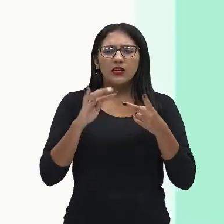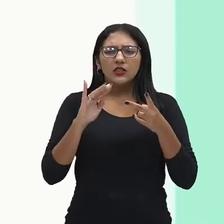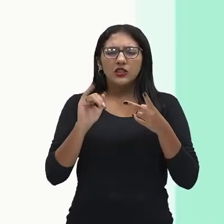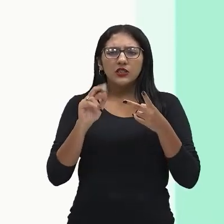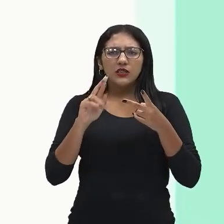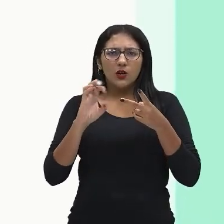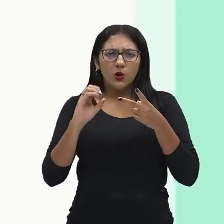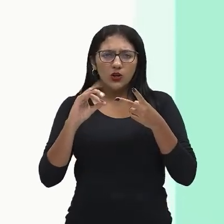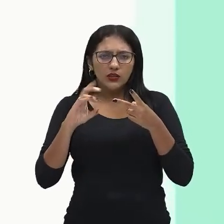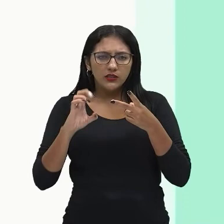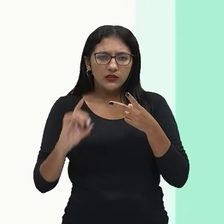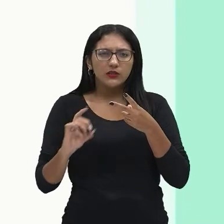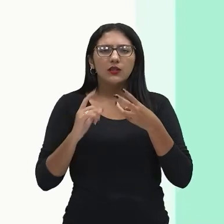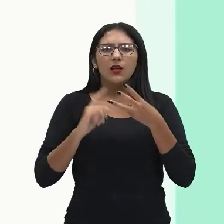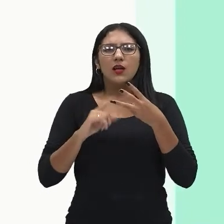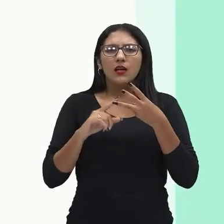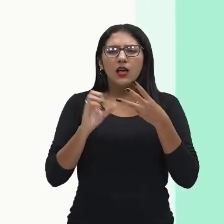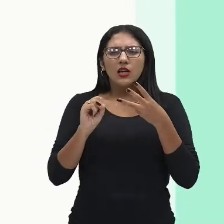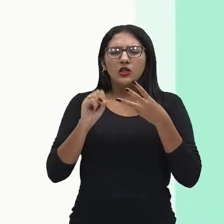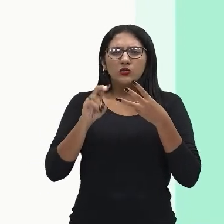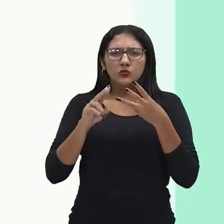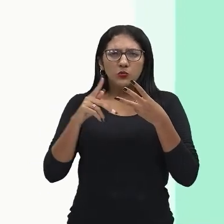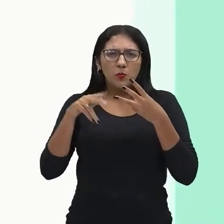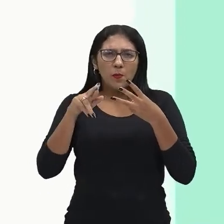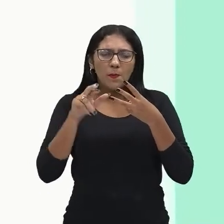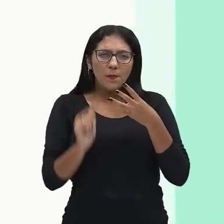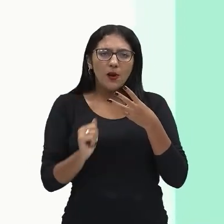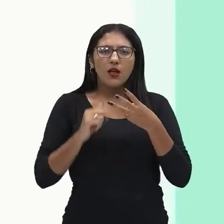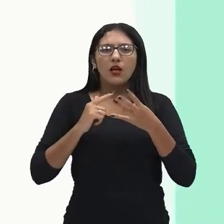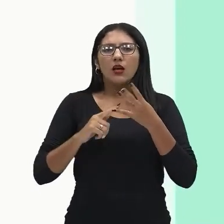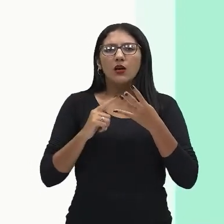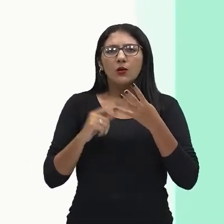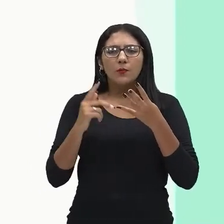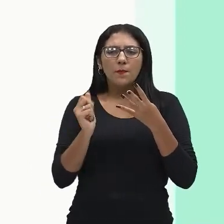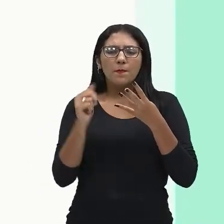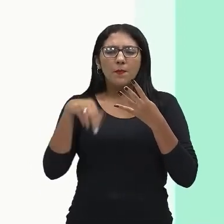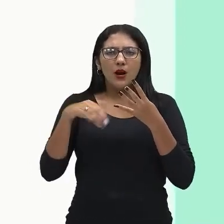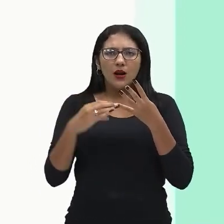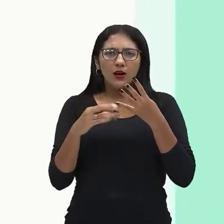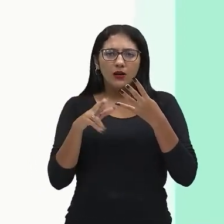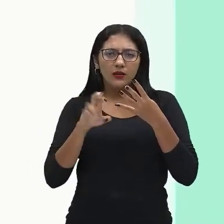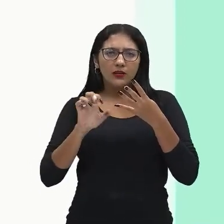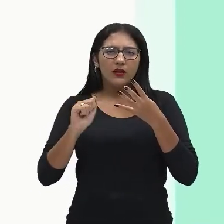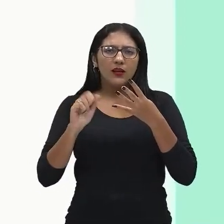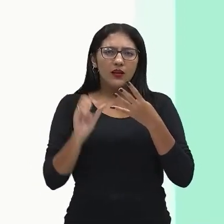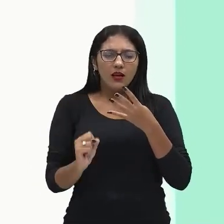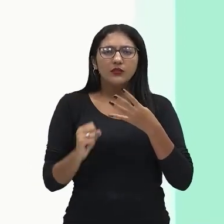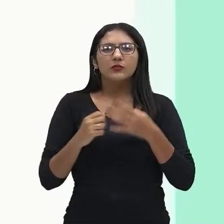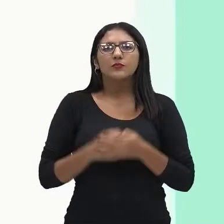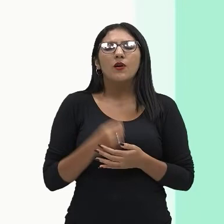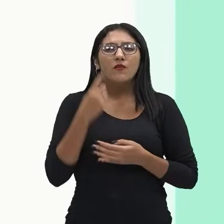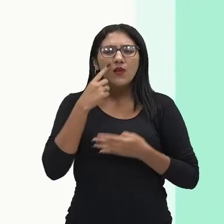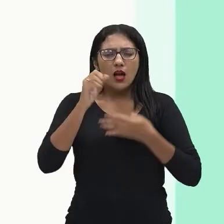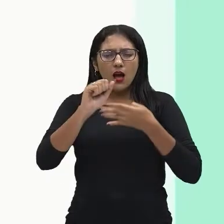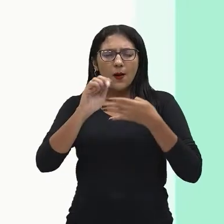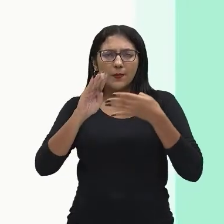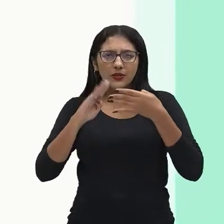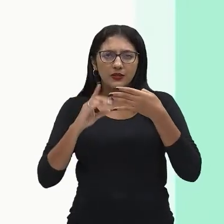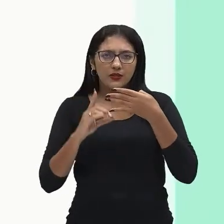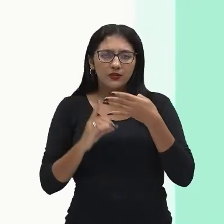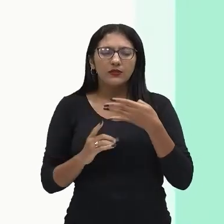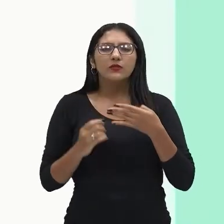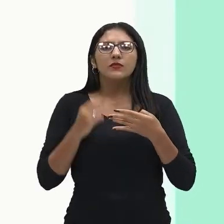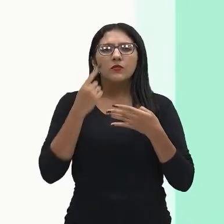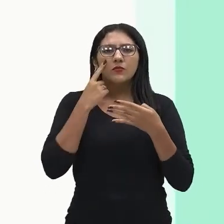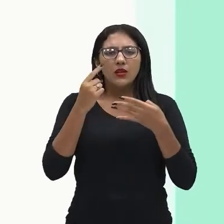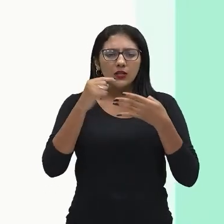tireoide. Letra C, as suprarrenais. E letra D, ao pâncreas. Então, nas nossas opções, gente, todas